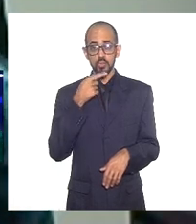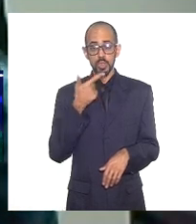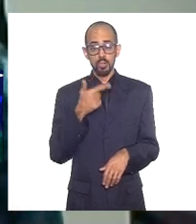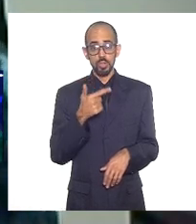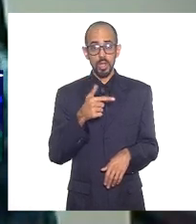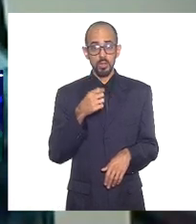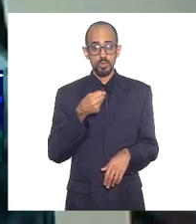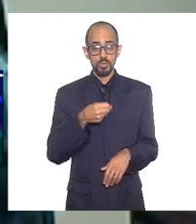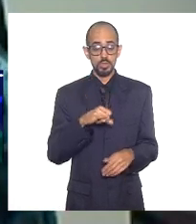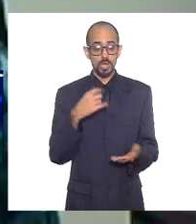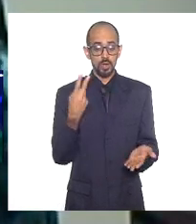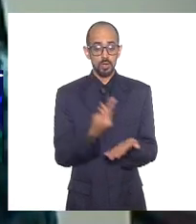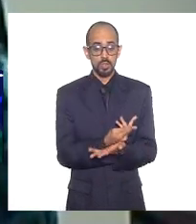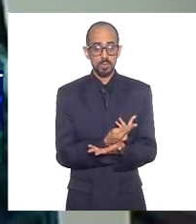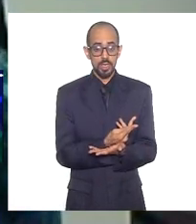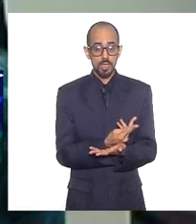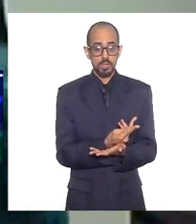dado